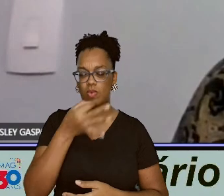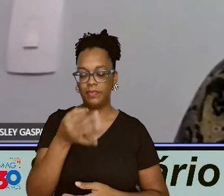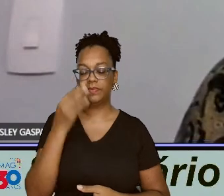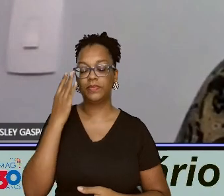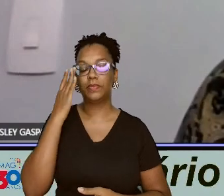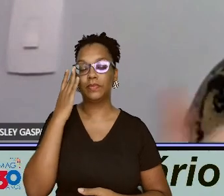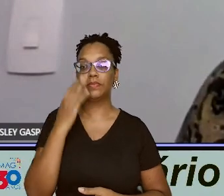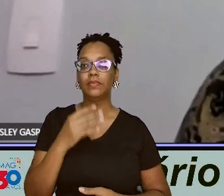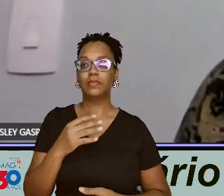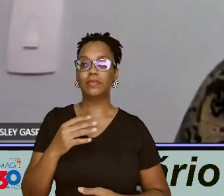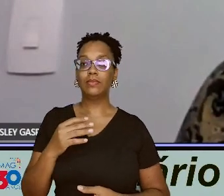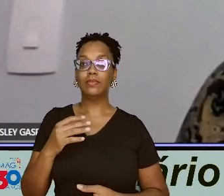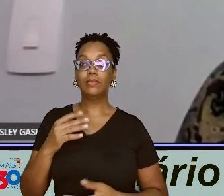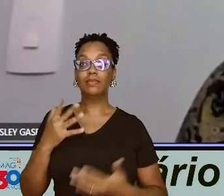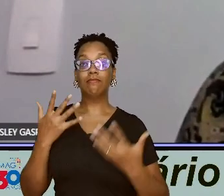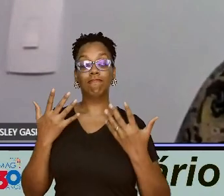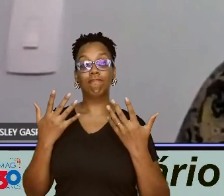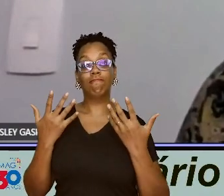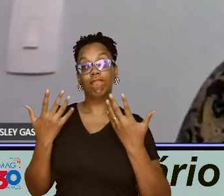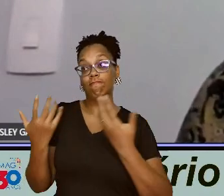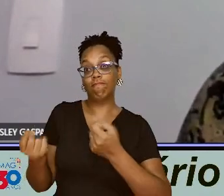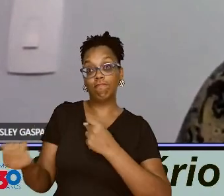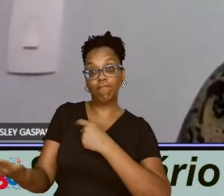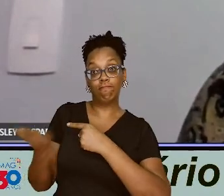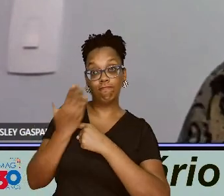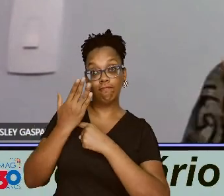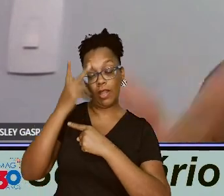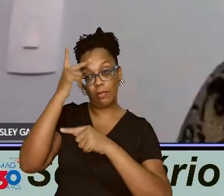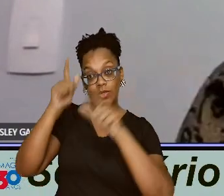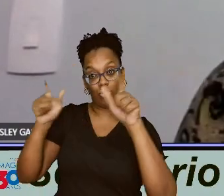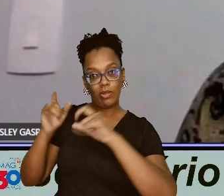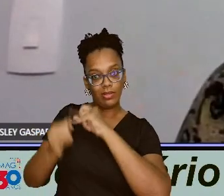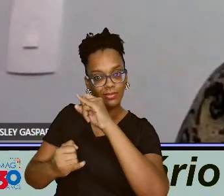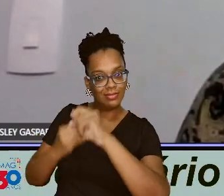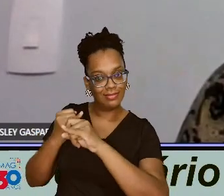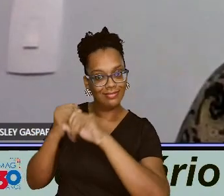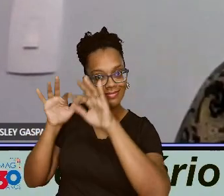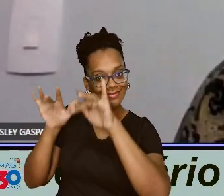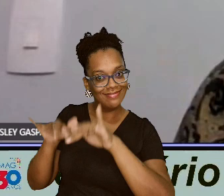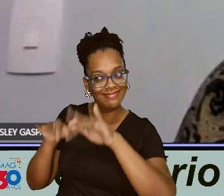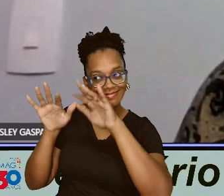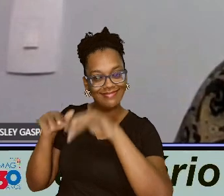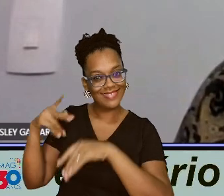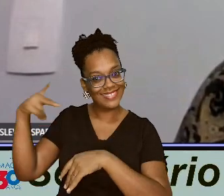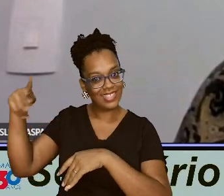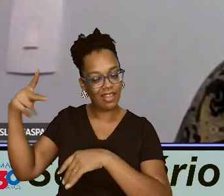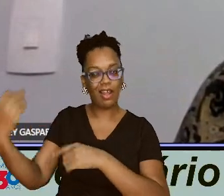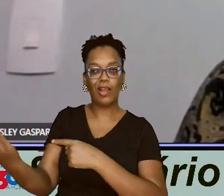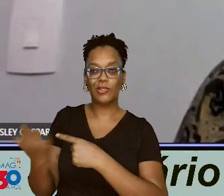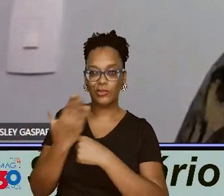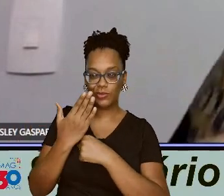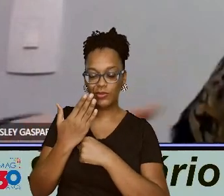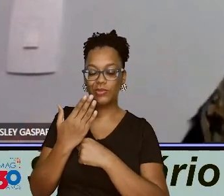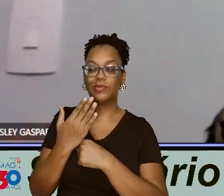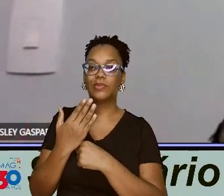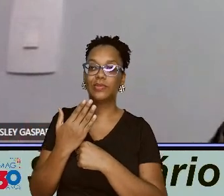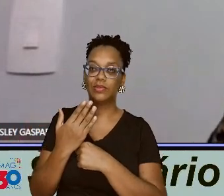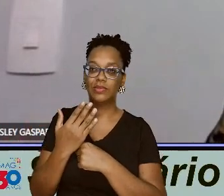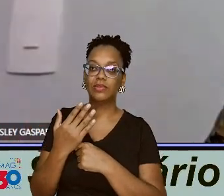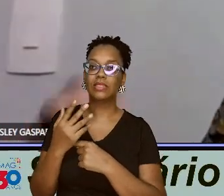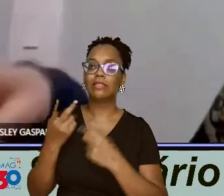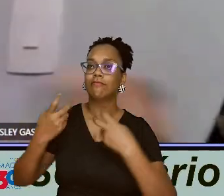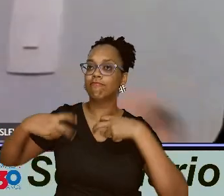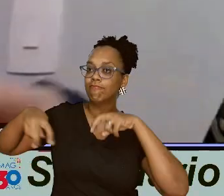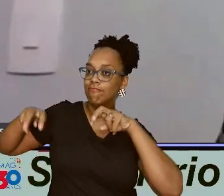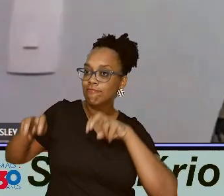E contamos com o pessoal da informática lá, da base de dados, né, que nos sentou do